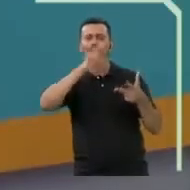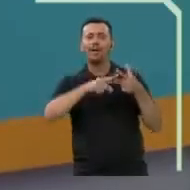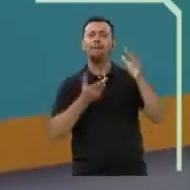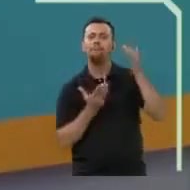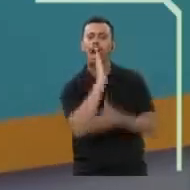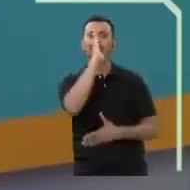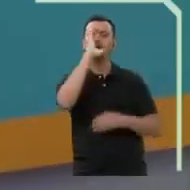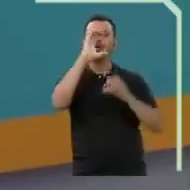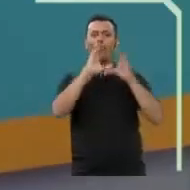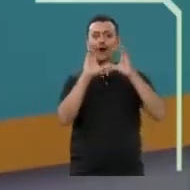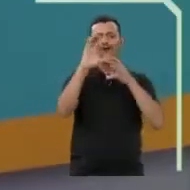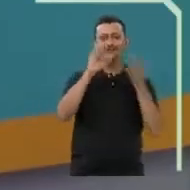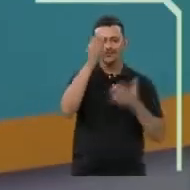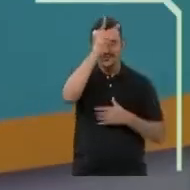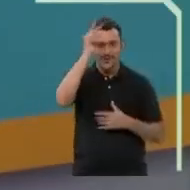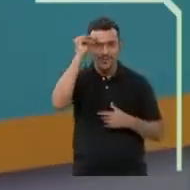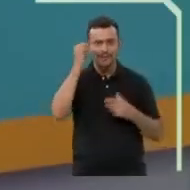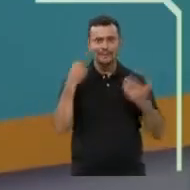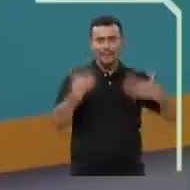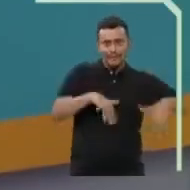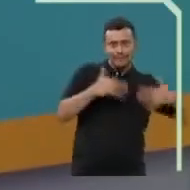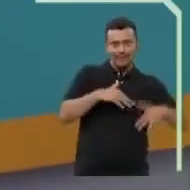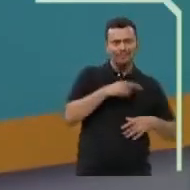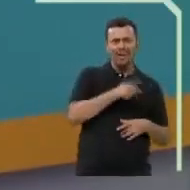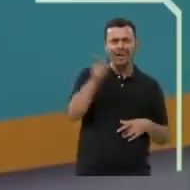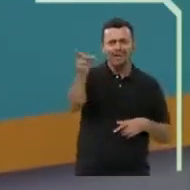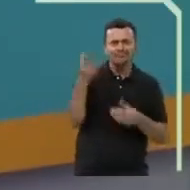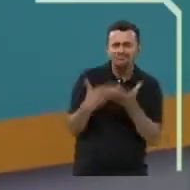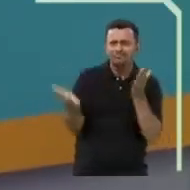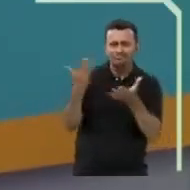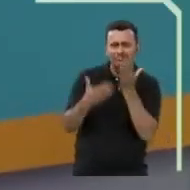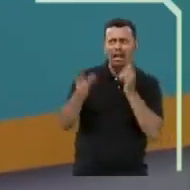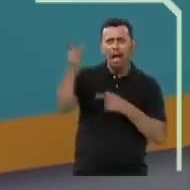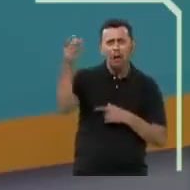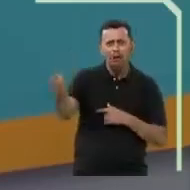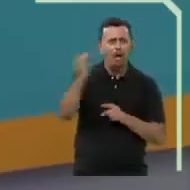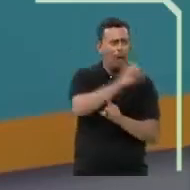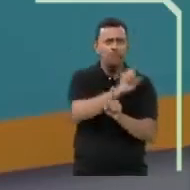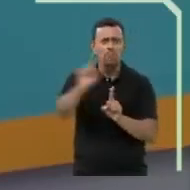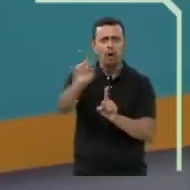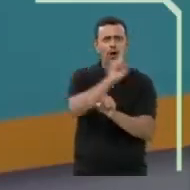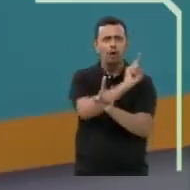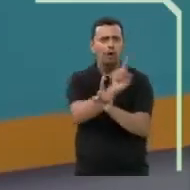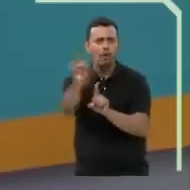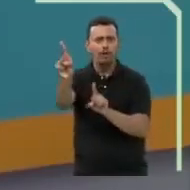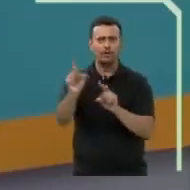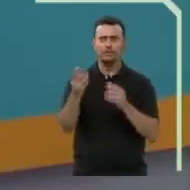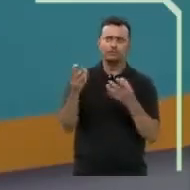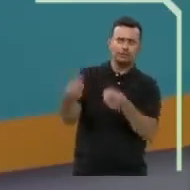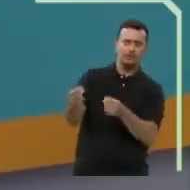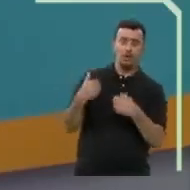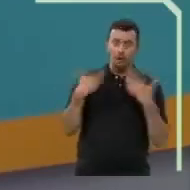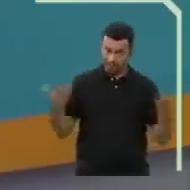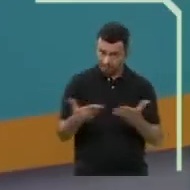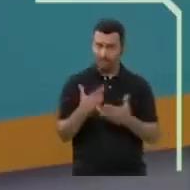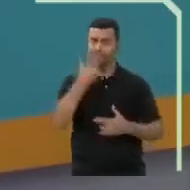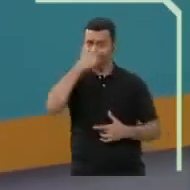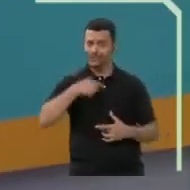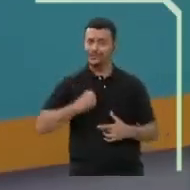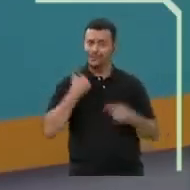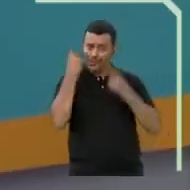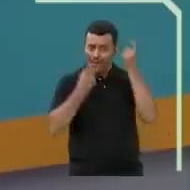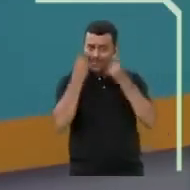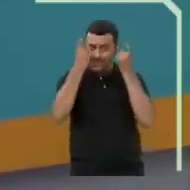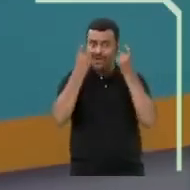eles ocupem esse vácuo que o poder político desmoralizado está permitindo. Por isso é que eu tenho uma preocupação em que a próxima Presidência